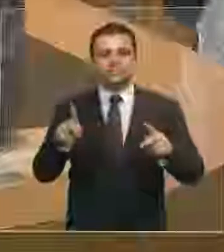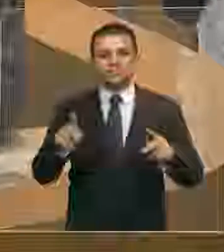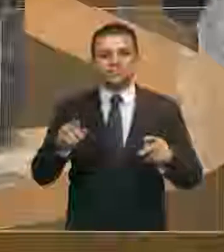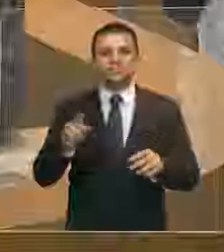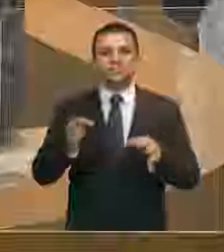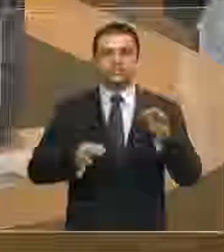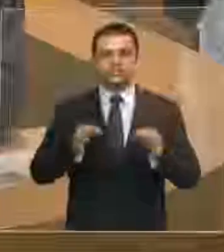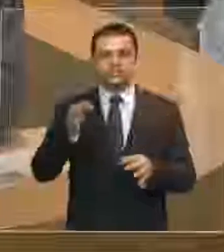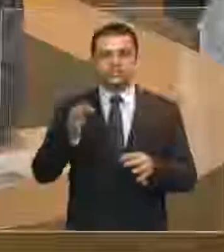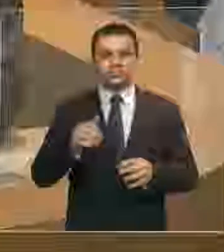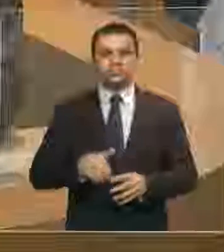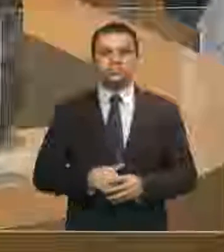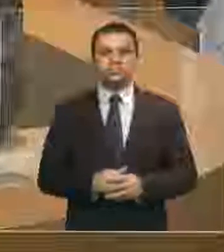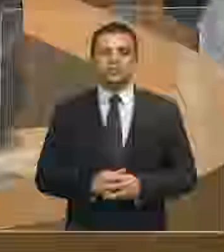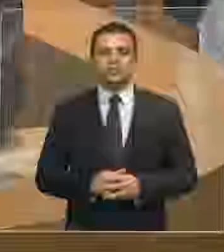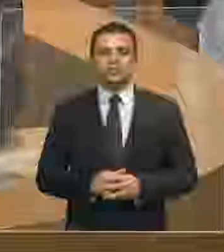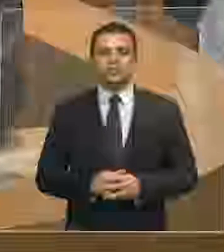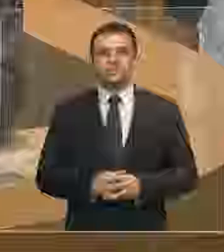justiça.